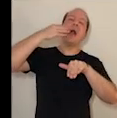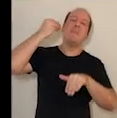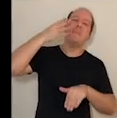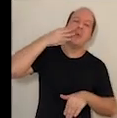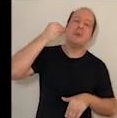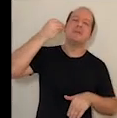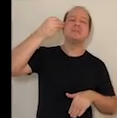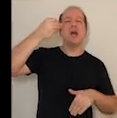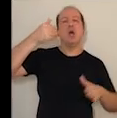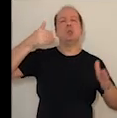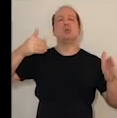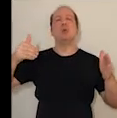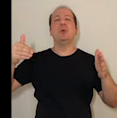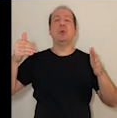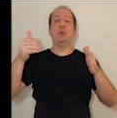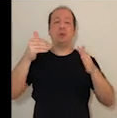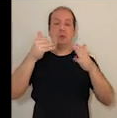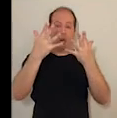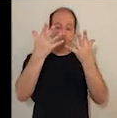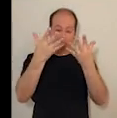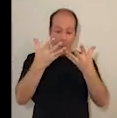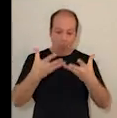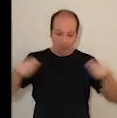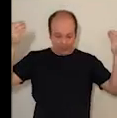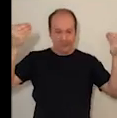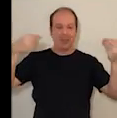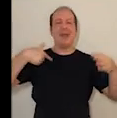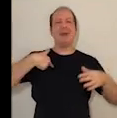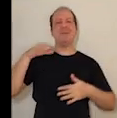E a raposa e as aves de rapina,